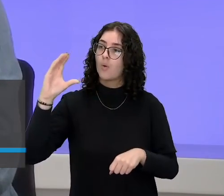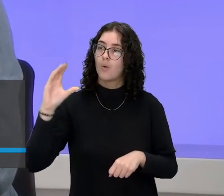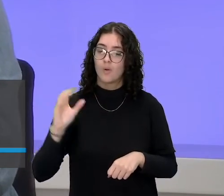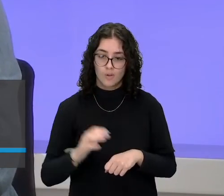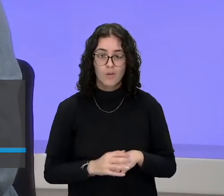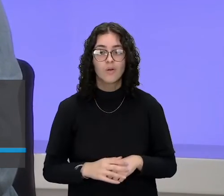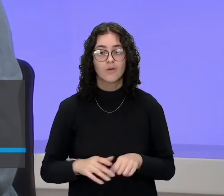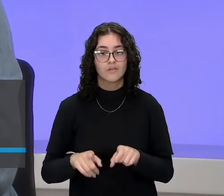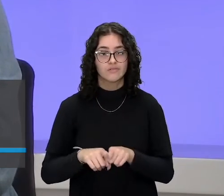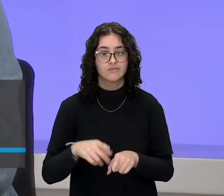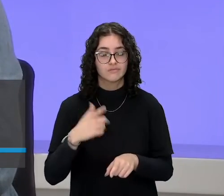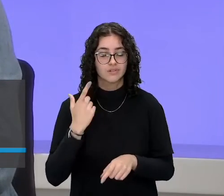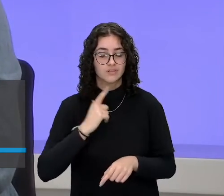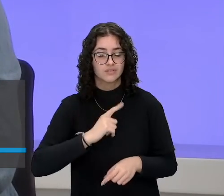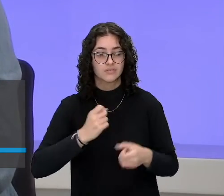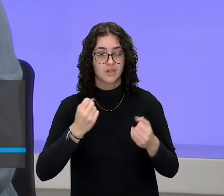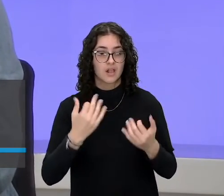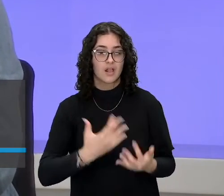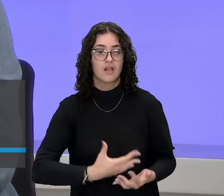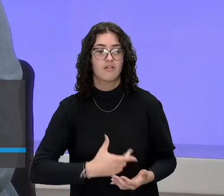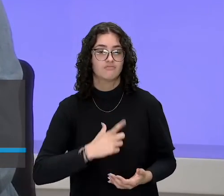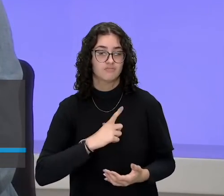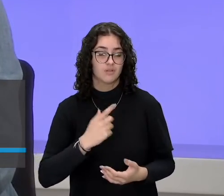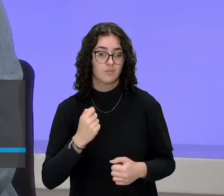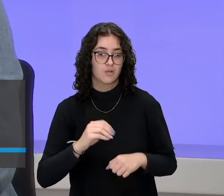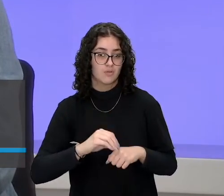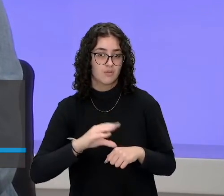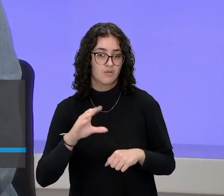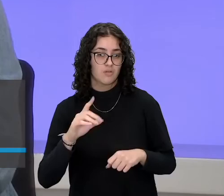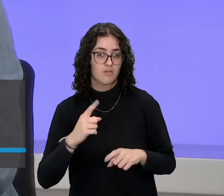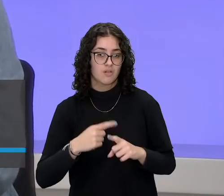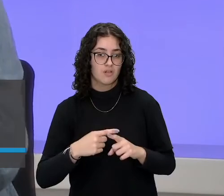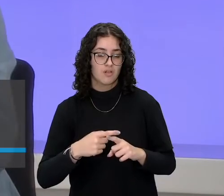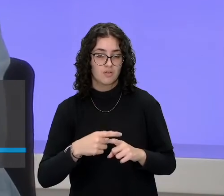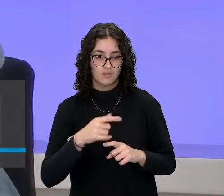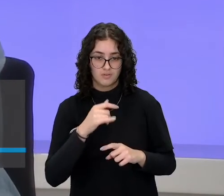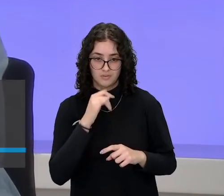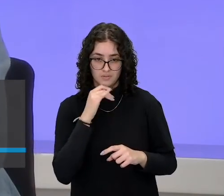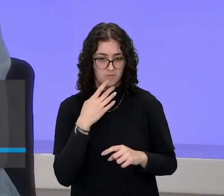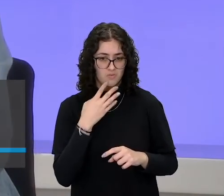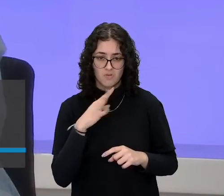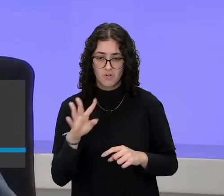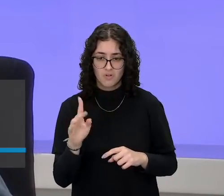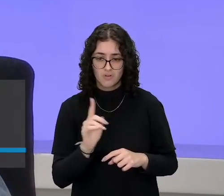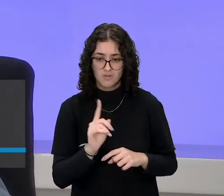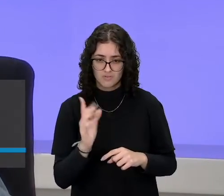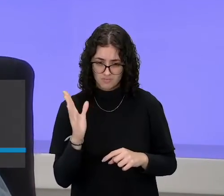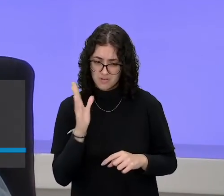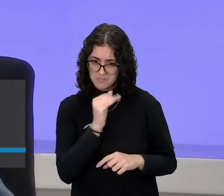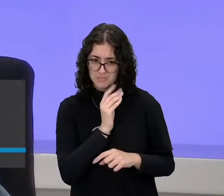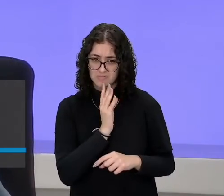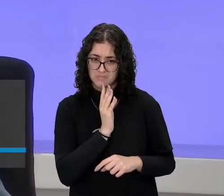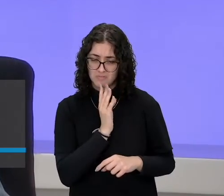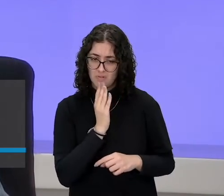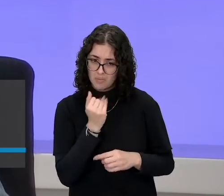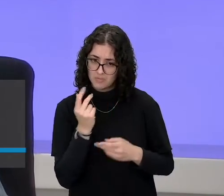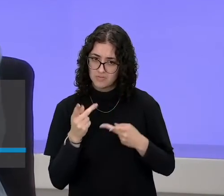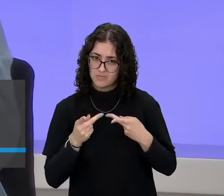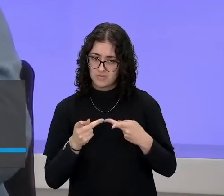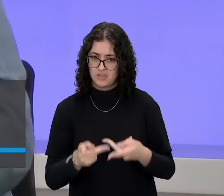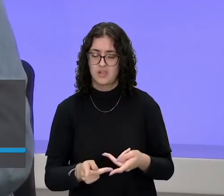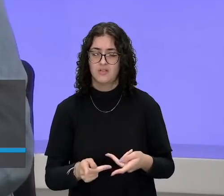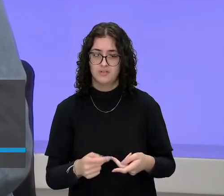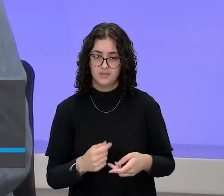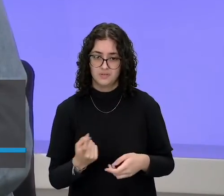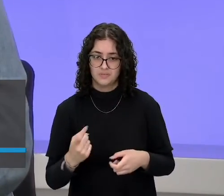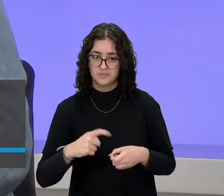falar com propriedade, porque justamente não é porque a gente não... Se a gente não conhece, vamos conhecer, vamos visitar. E aí a